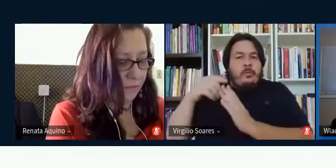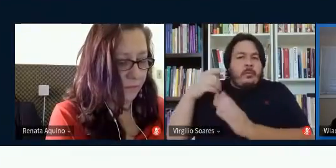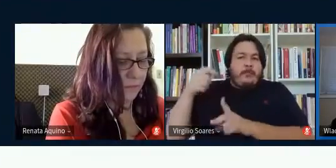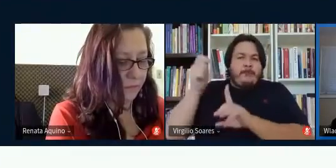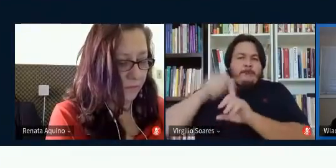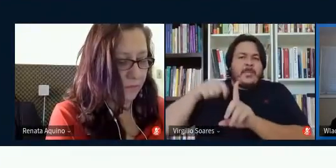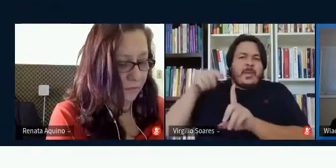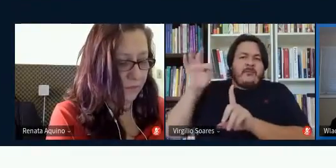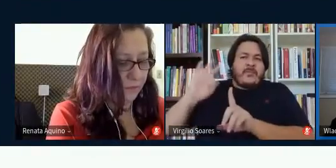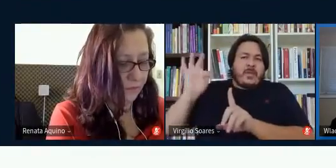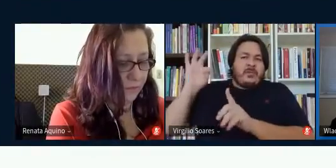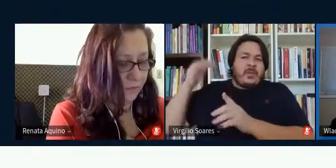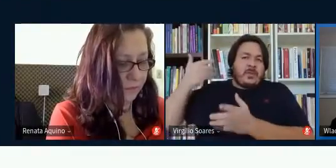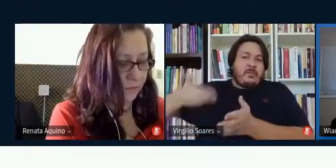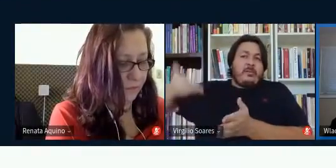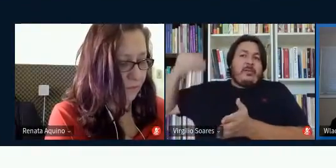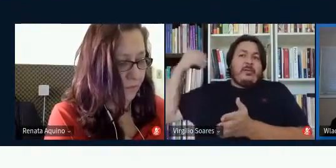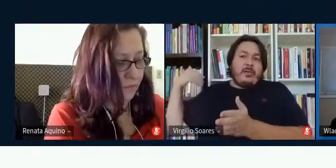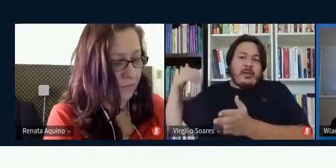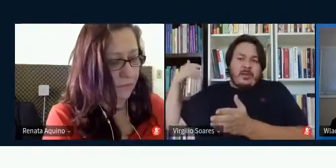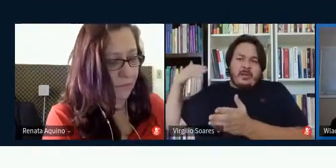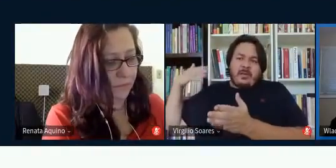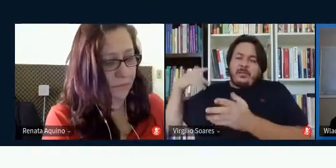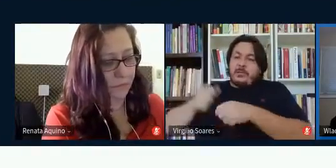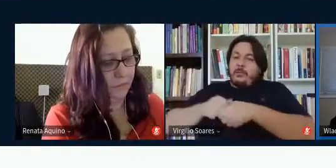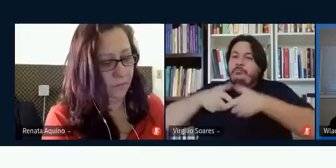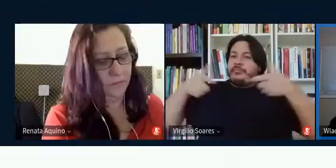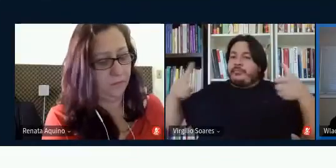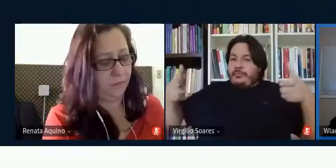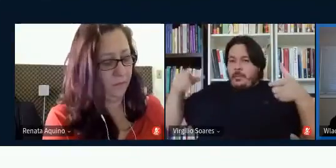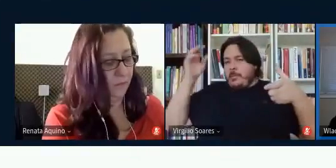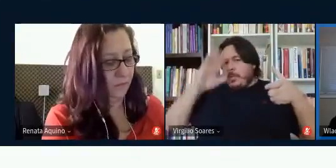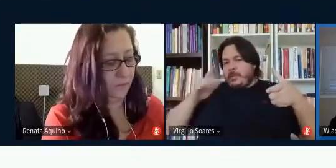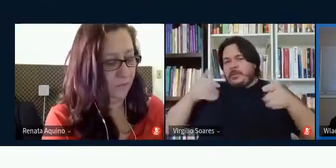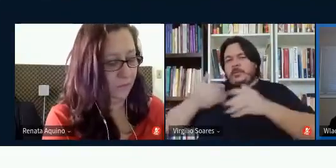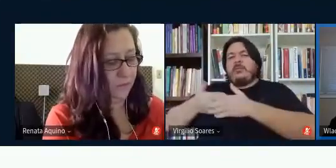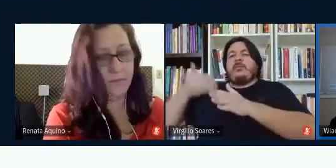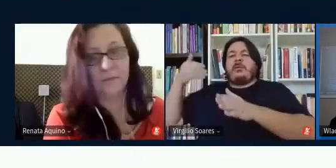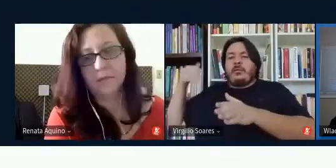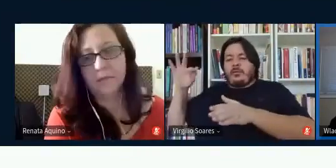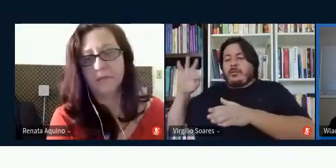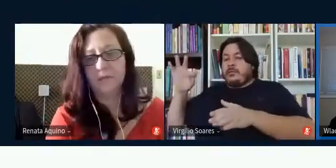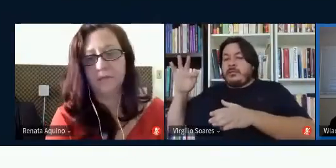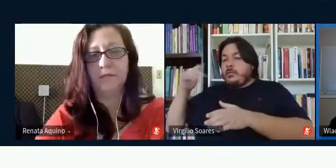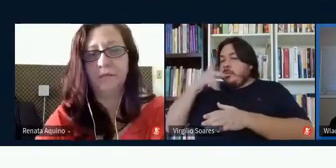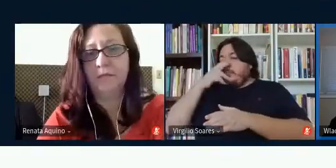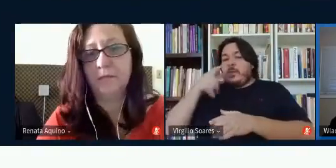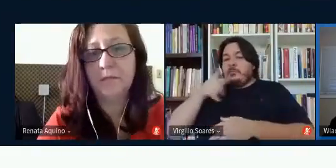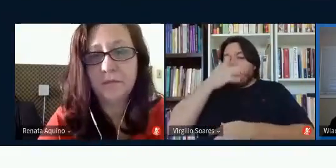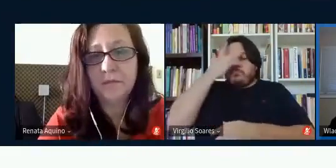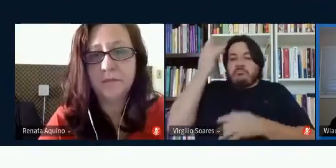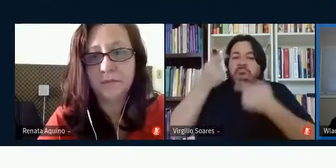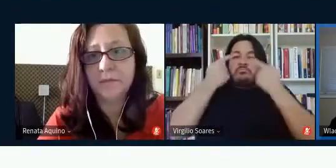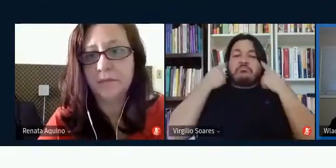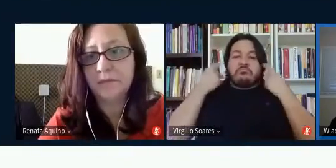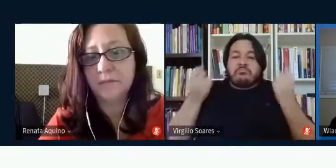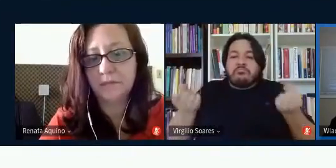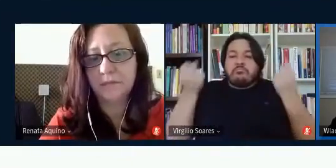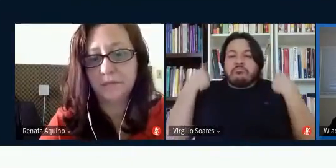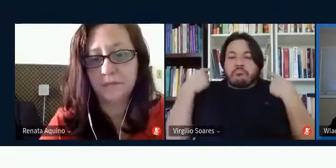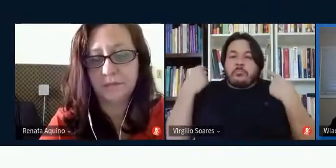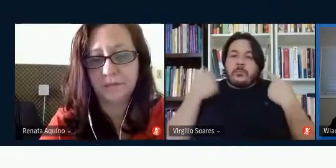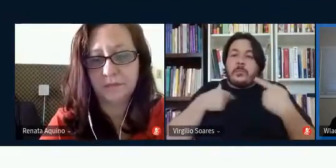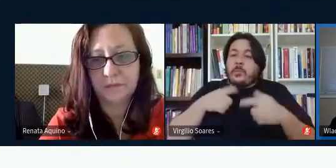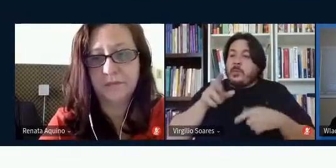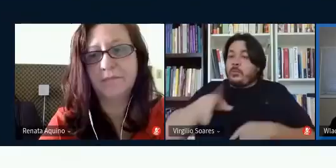muito antes do crescimento dos casos no Brasil, ela simplesmente foi ignorada, né? Não só os governos, as